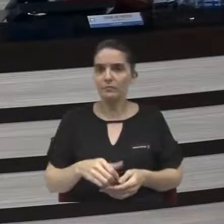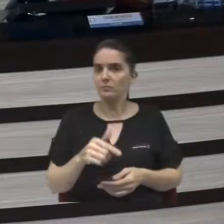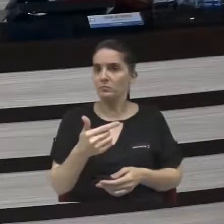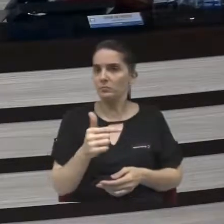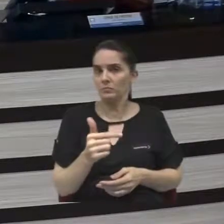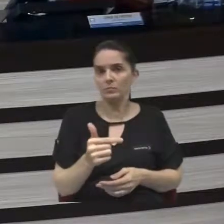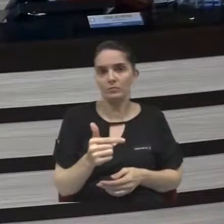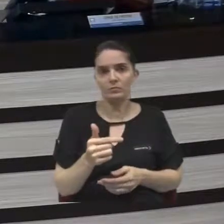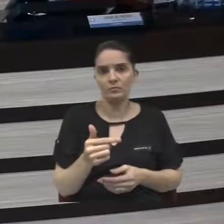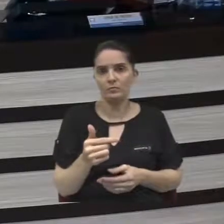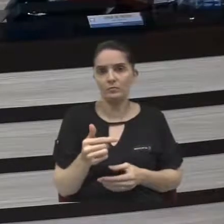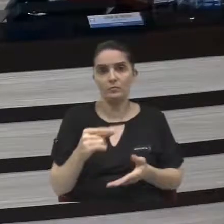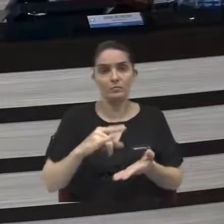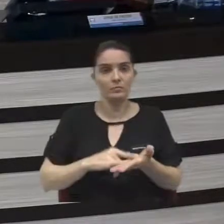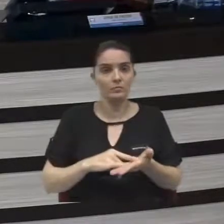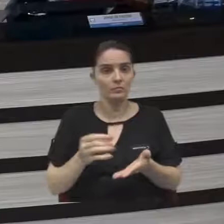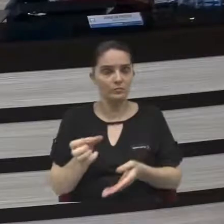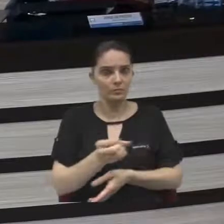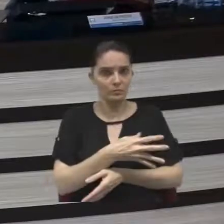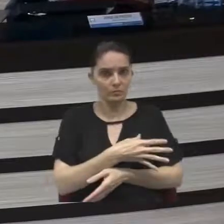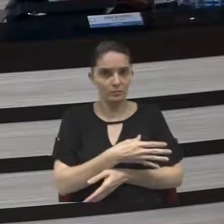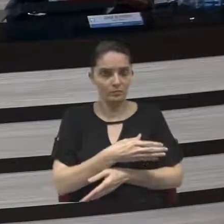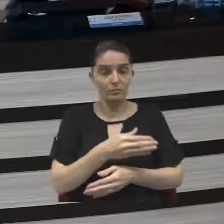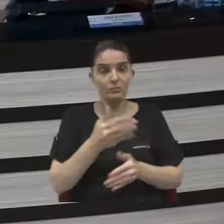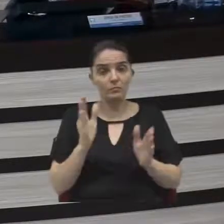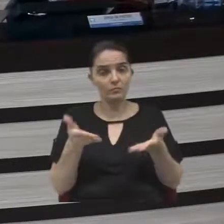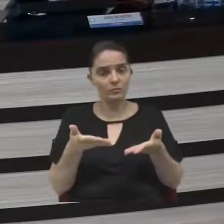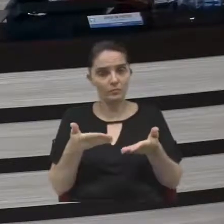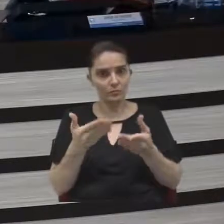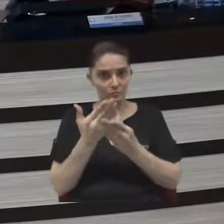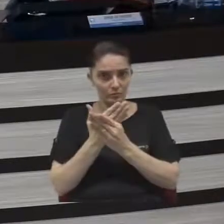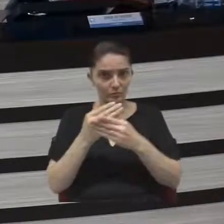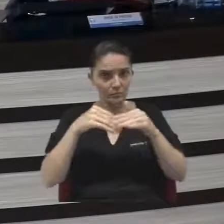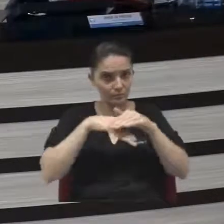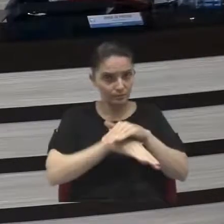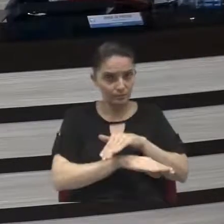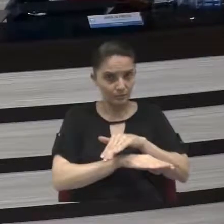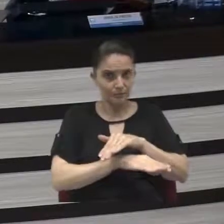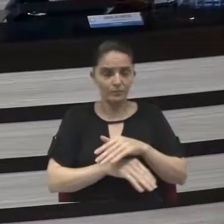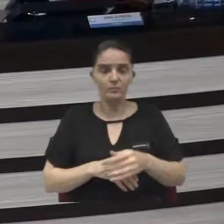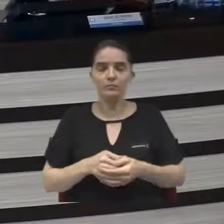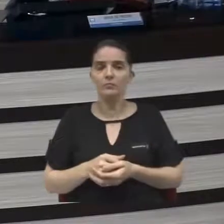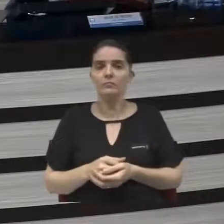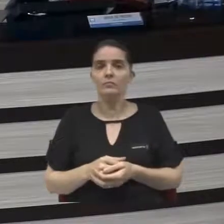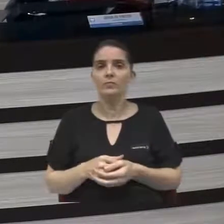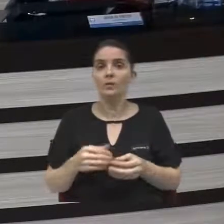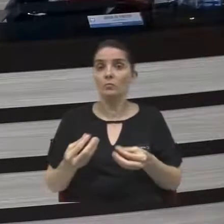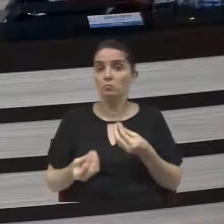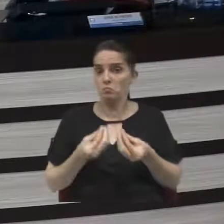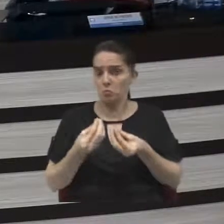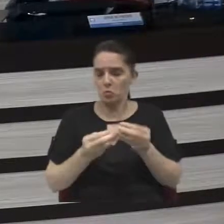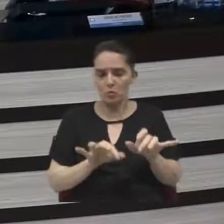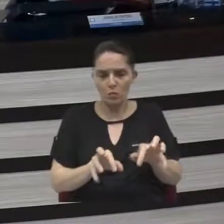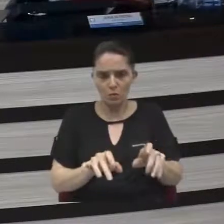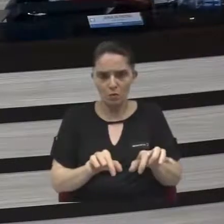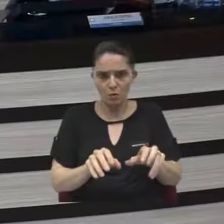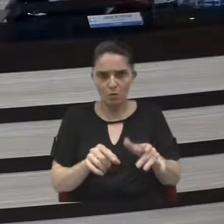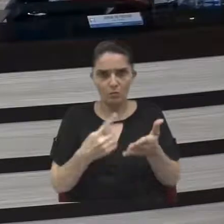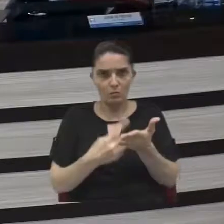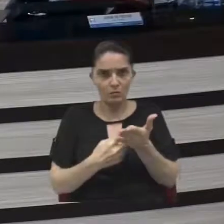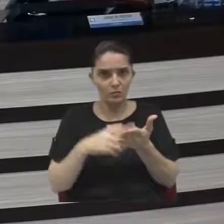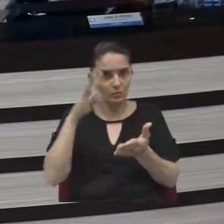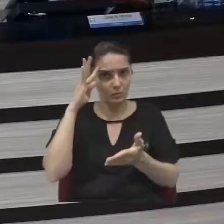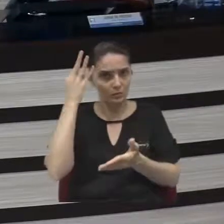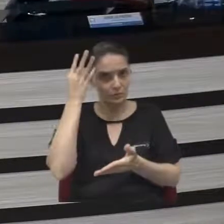novos documentos, o arquivamento dos autos. Em se tratando de procedimento eletrônico, na conformidade da